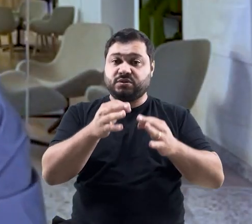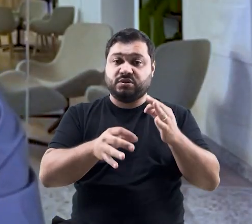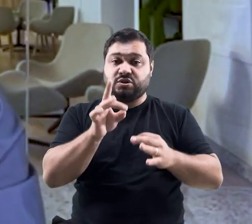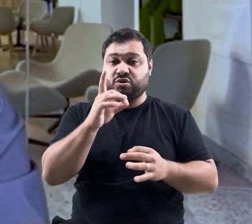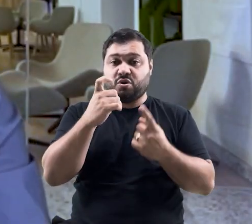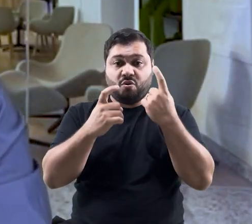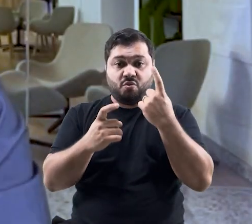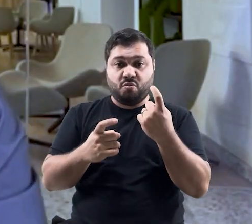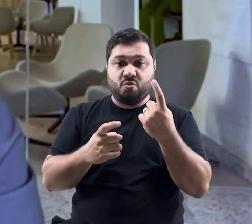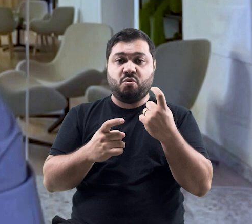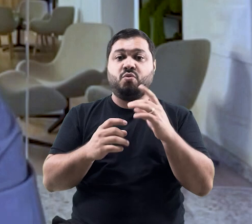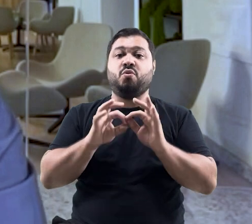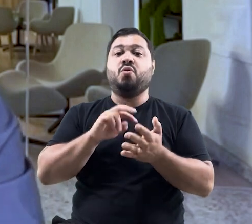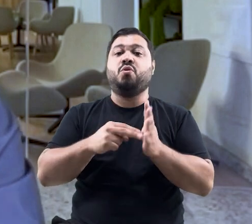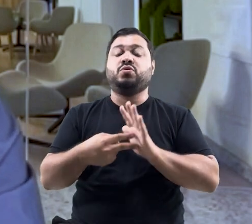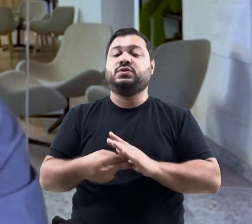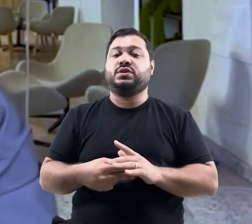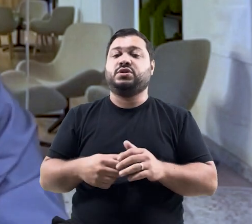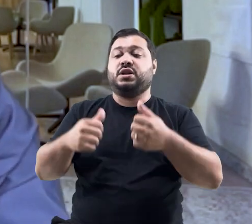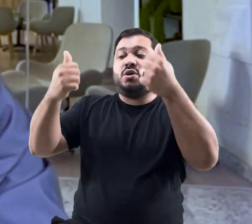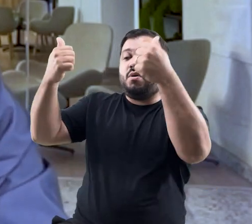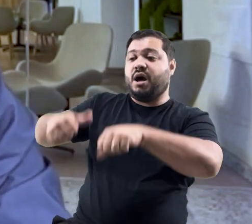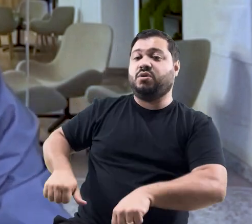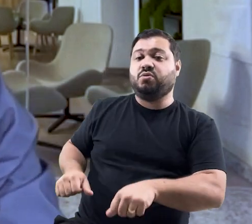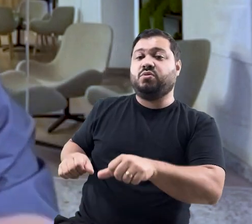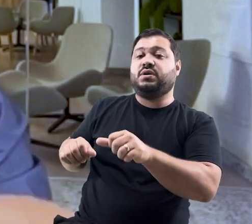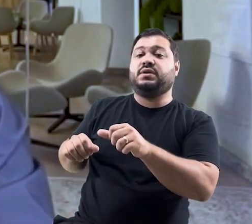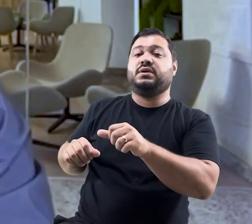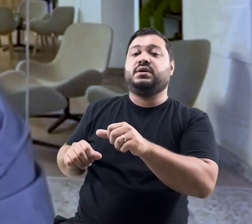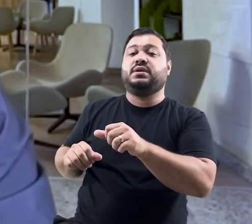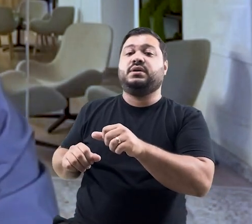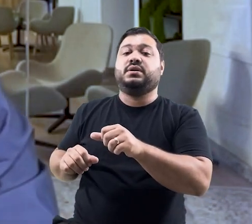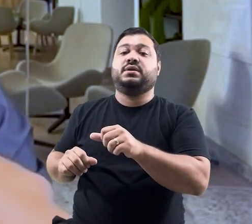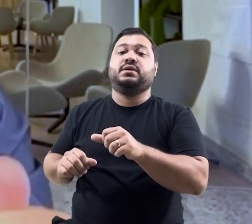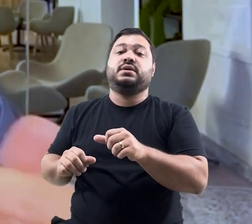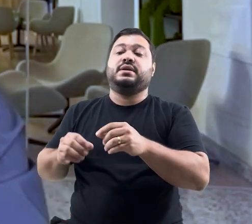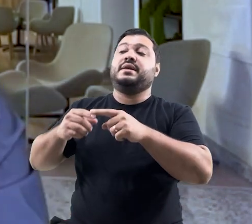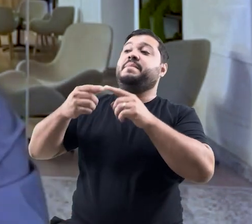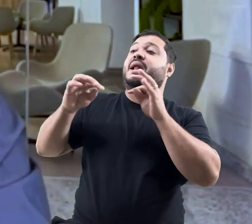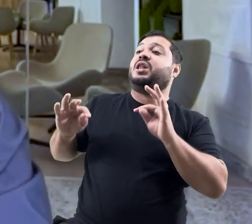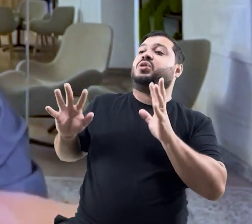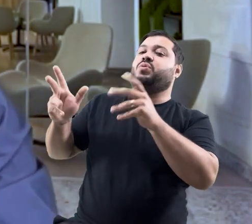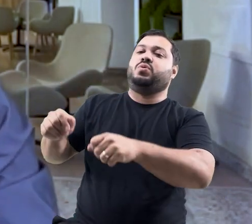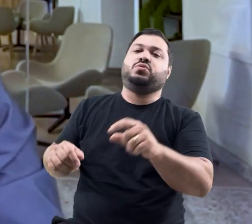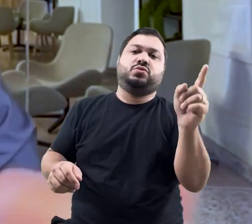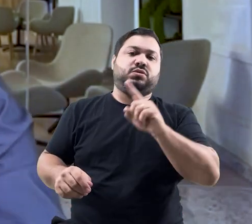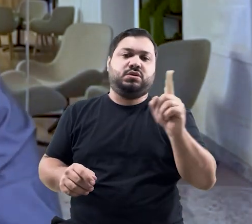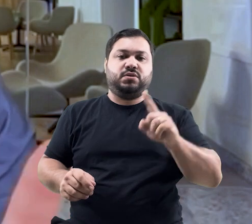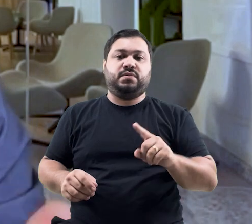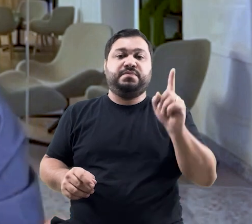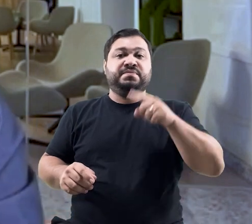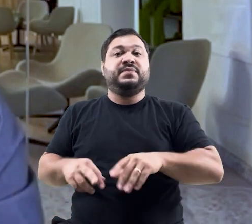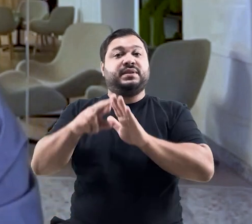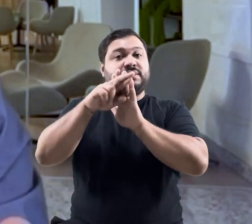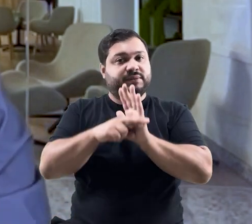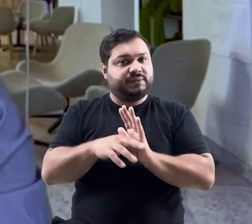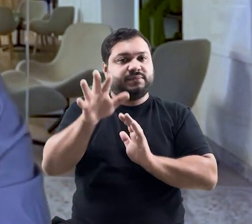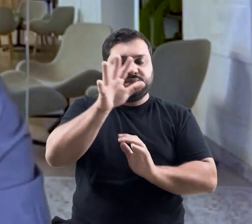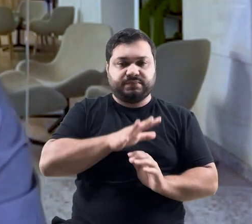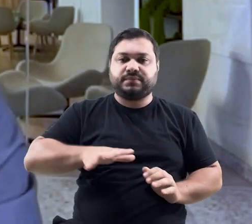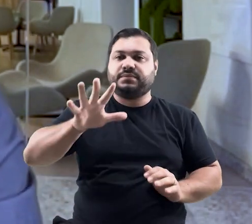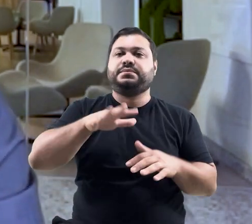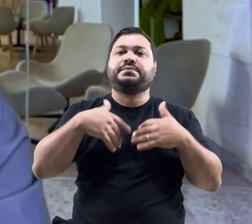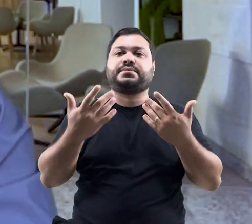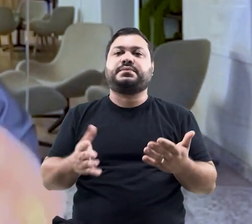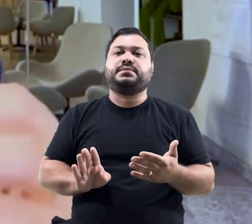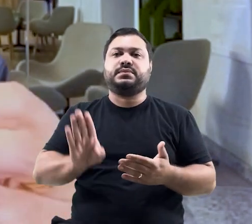só vale para aquele candidato. Ou seja, ele não anula, a decisão judicial não anula e estende para todos. Essa, pelo menos, é a regra